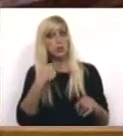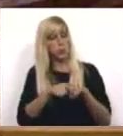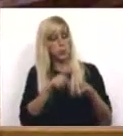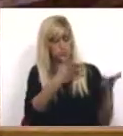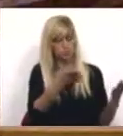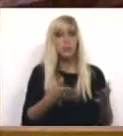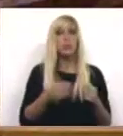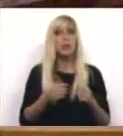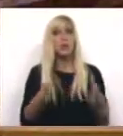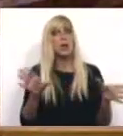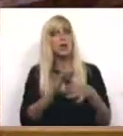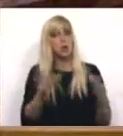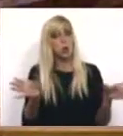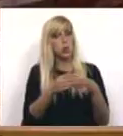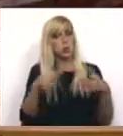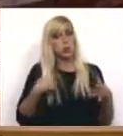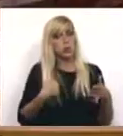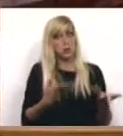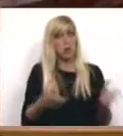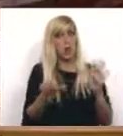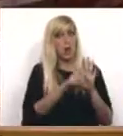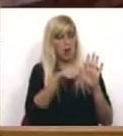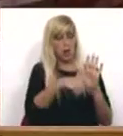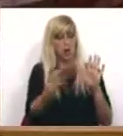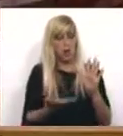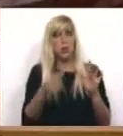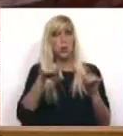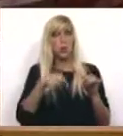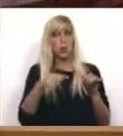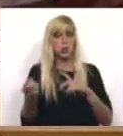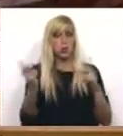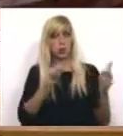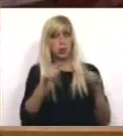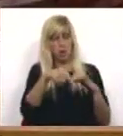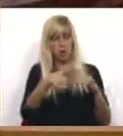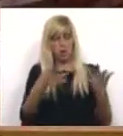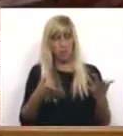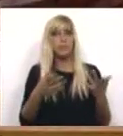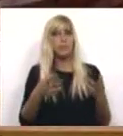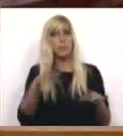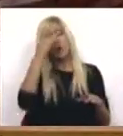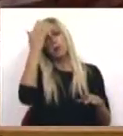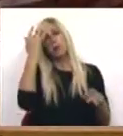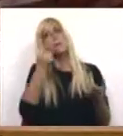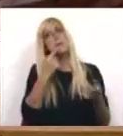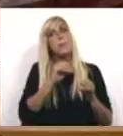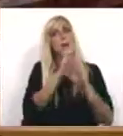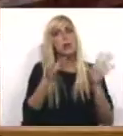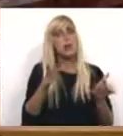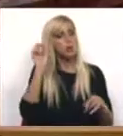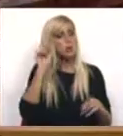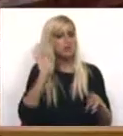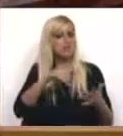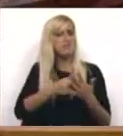deputados, face ao conjunto de iniciativas legislativas que hoje estão a ser discutidas, facilmente se percebe a importância que o